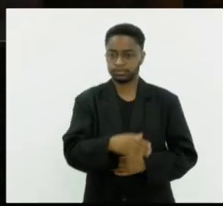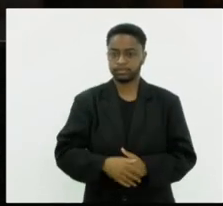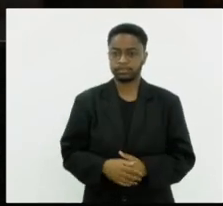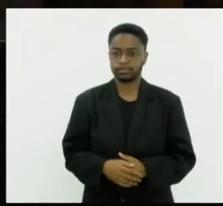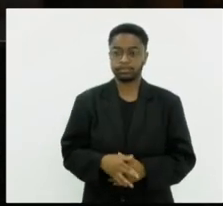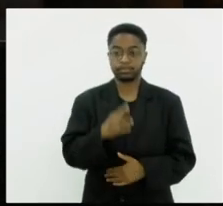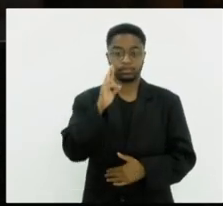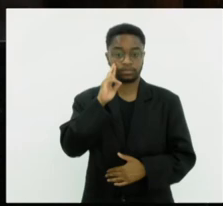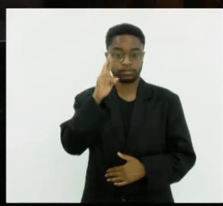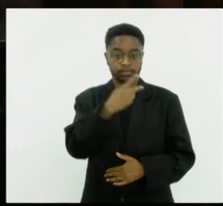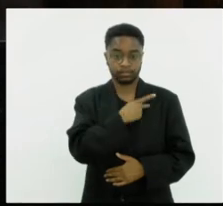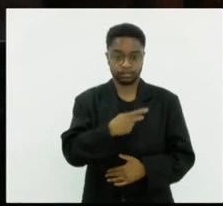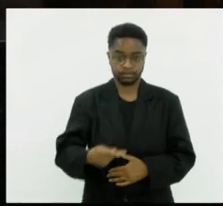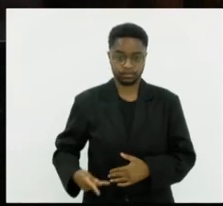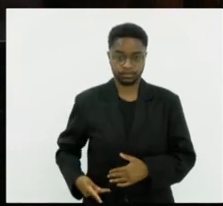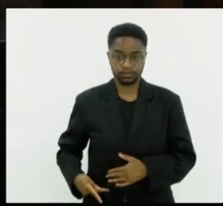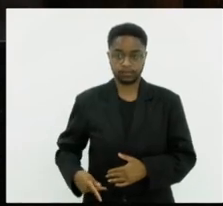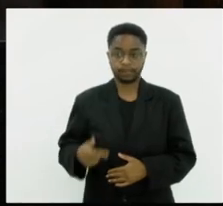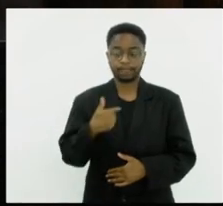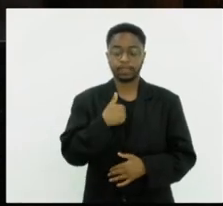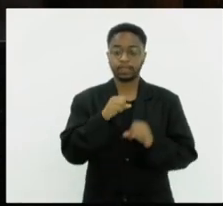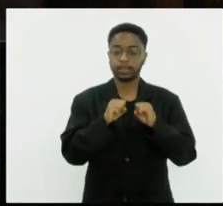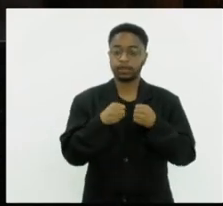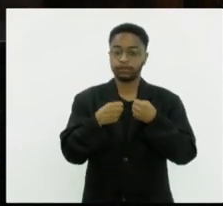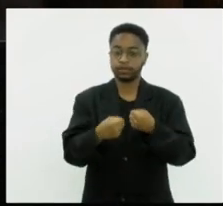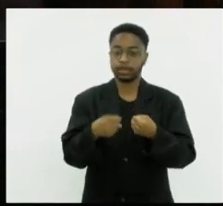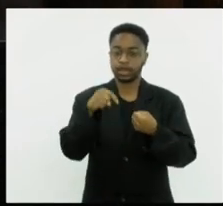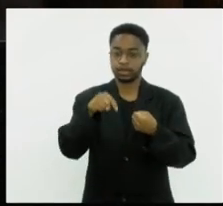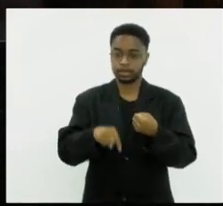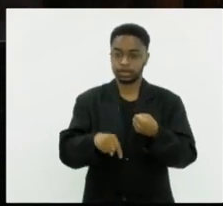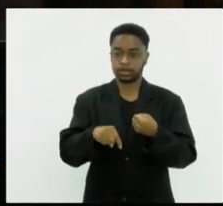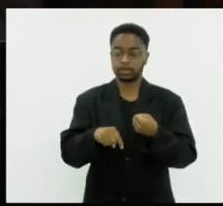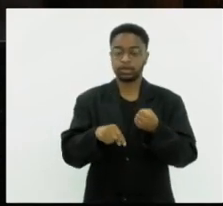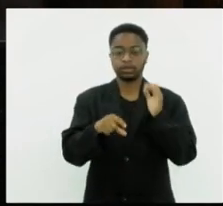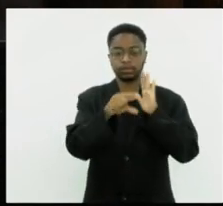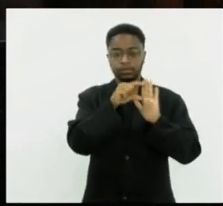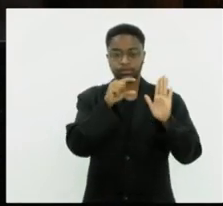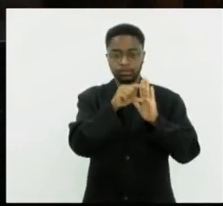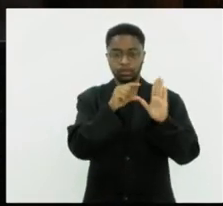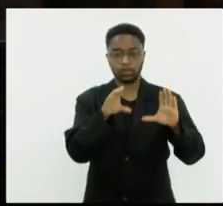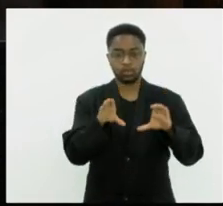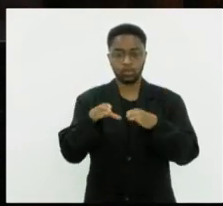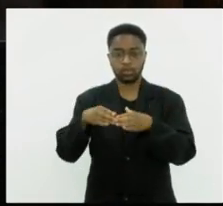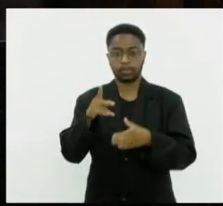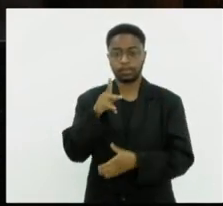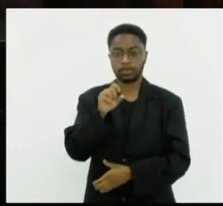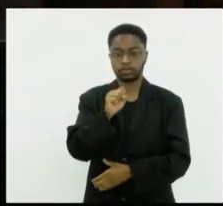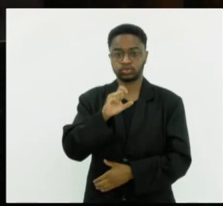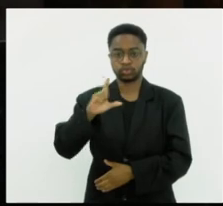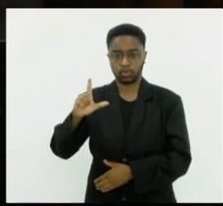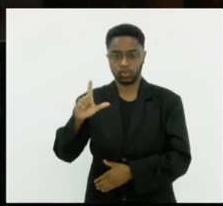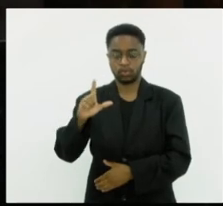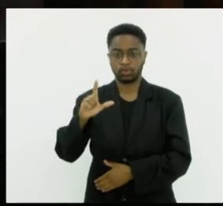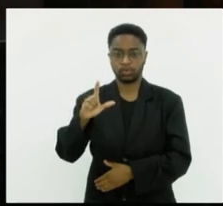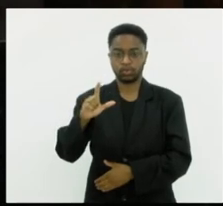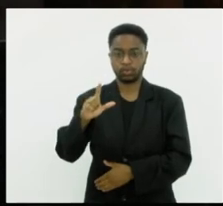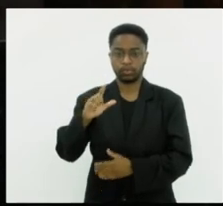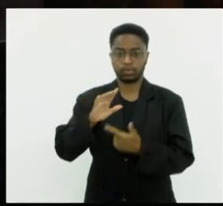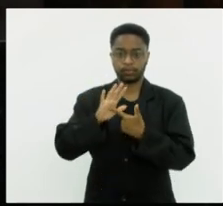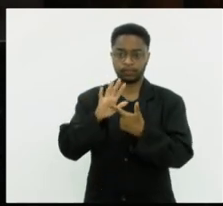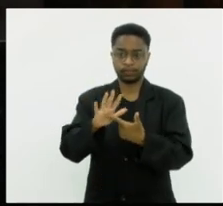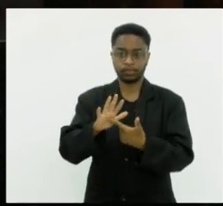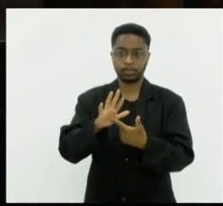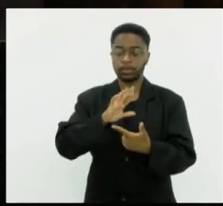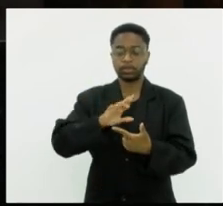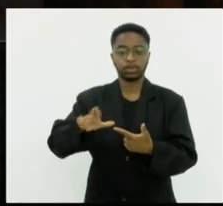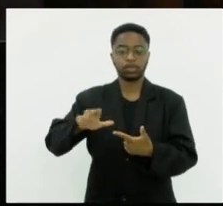Senhora presidenta, eu venho defender o destaque apresentado pela bancada do PSOL, que não destoa